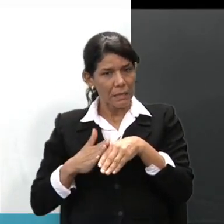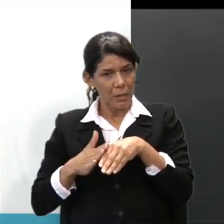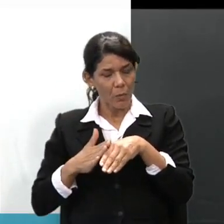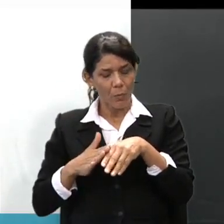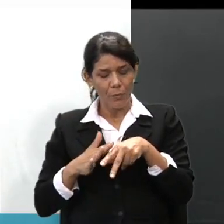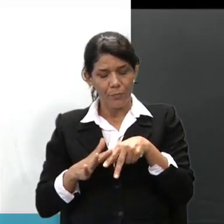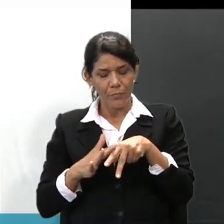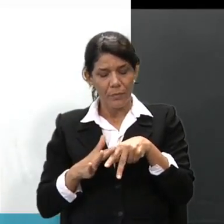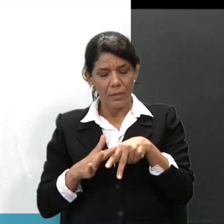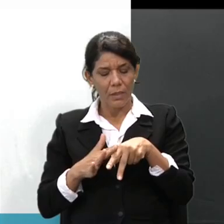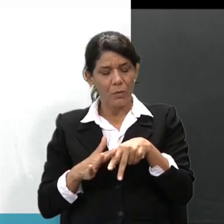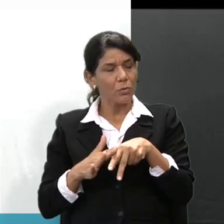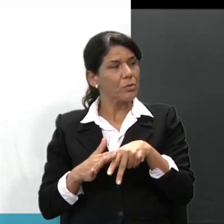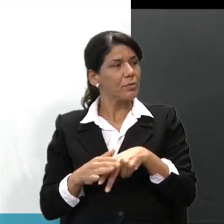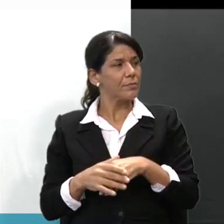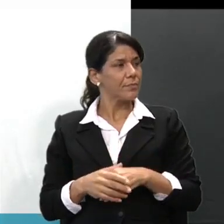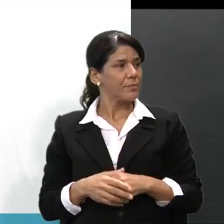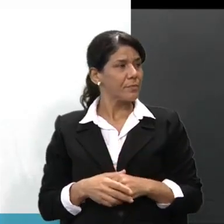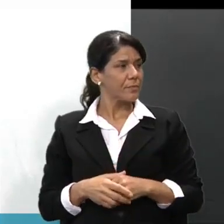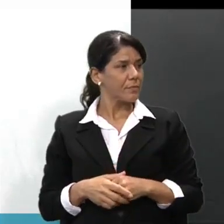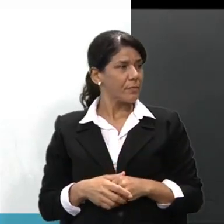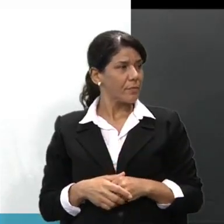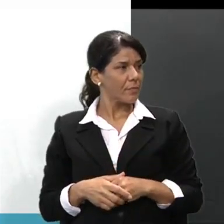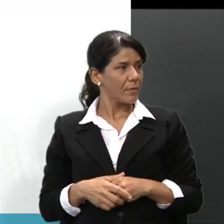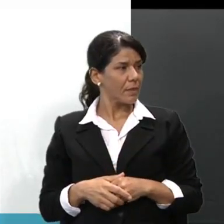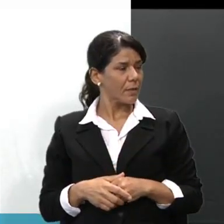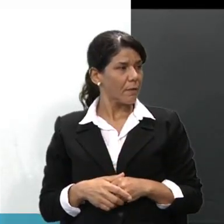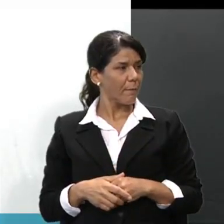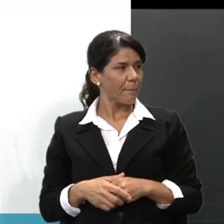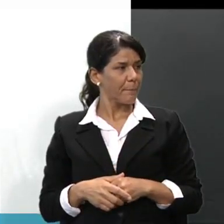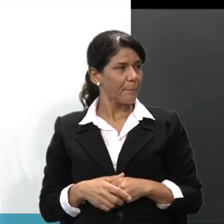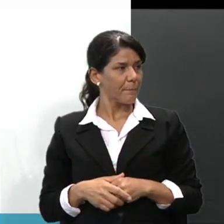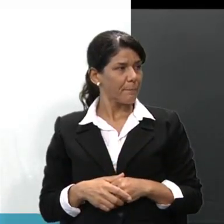região lateral ali do glúteo, em região ali